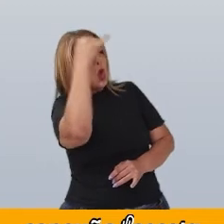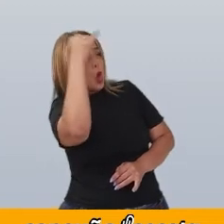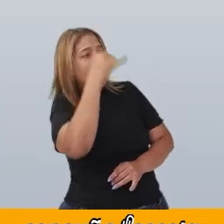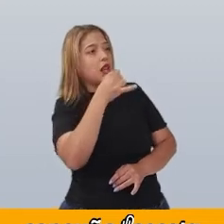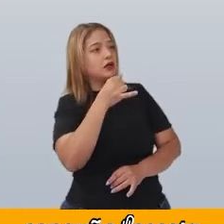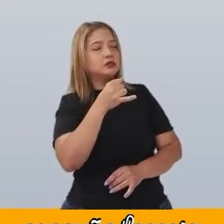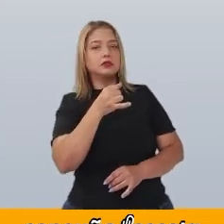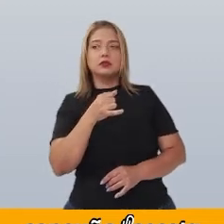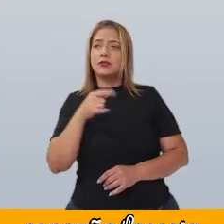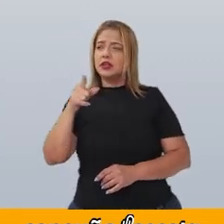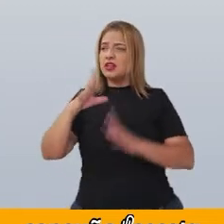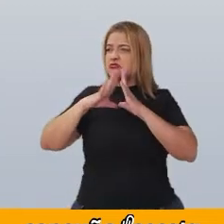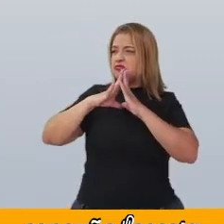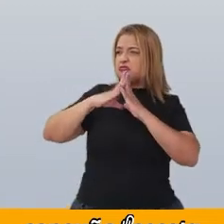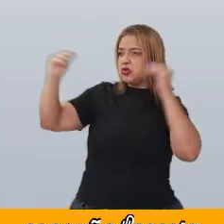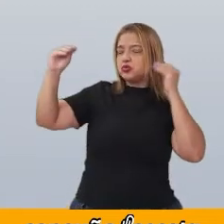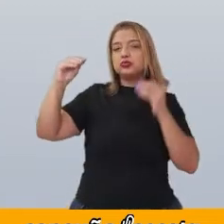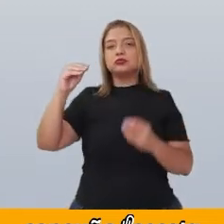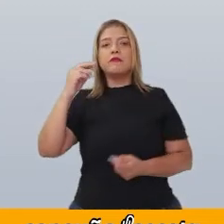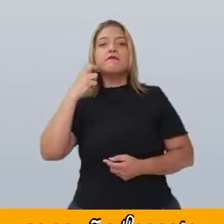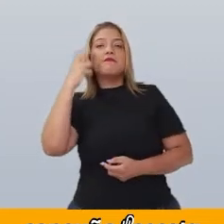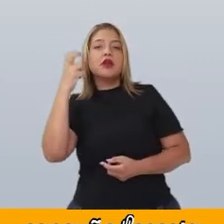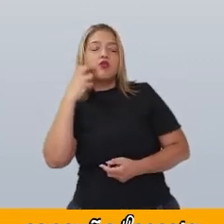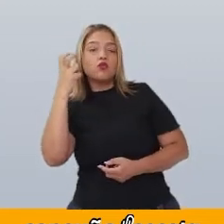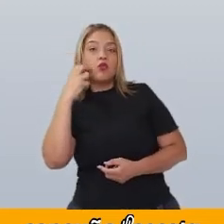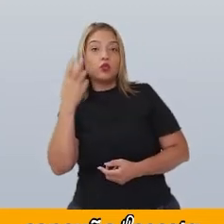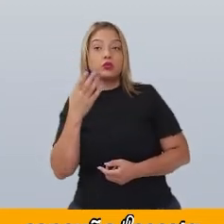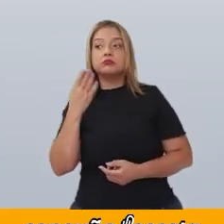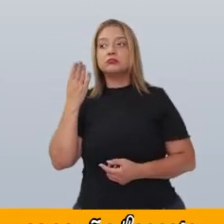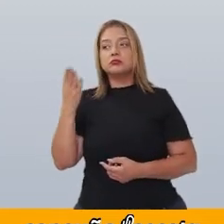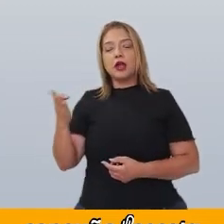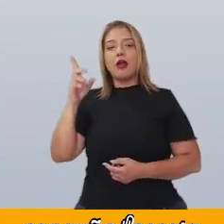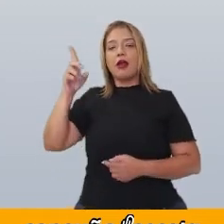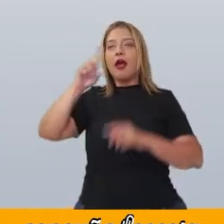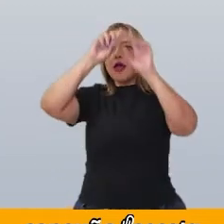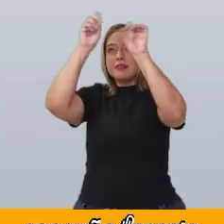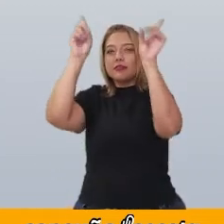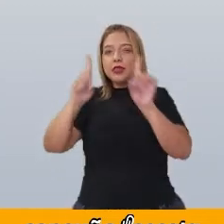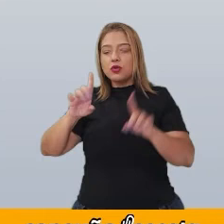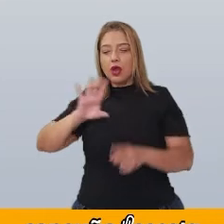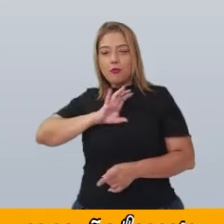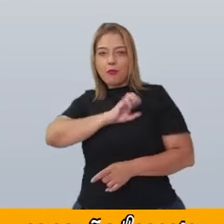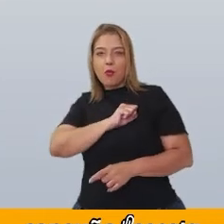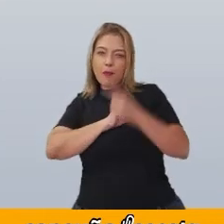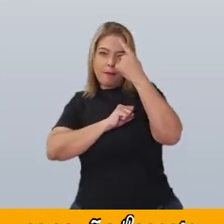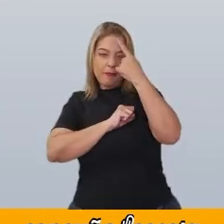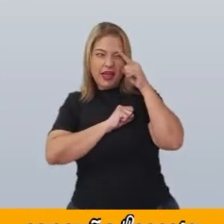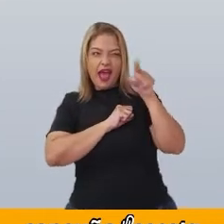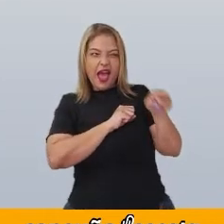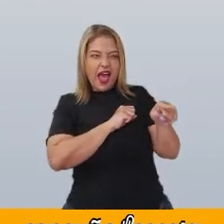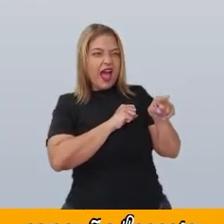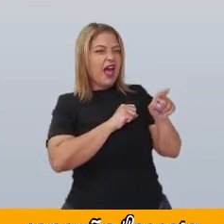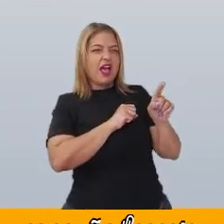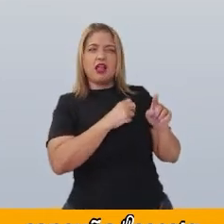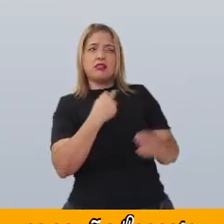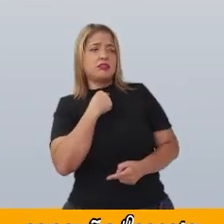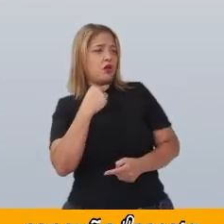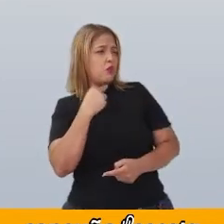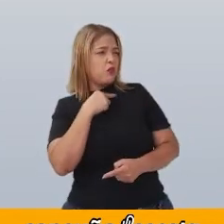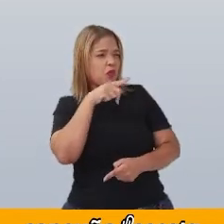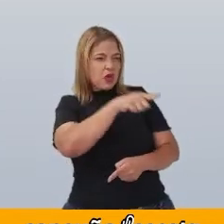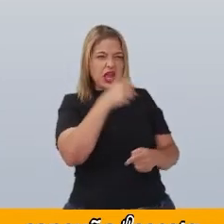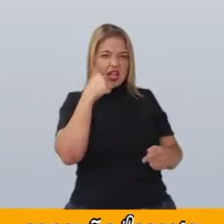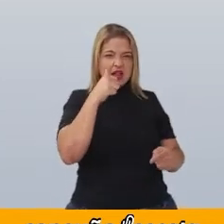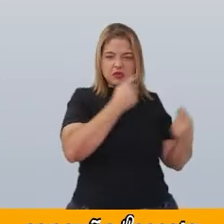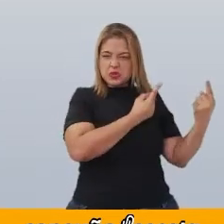vergonha. A deusa do amor não poderia deixar Narciso impune depois de fazer uma coisa daquelas. Resolveu,